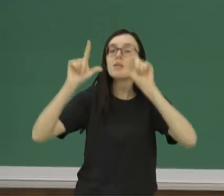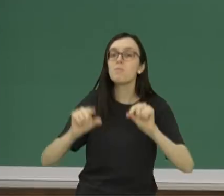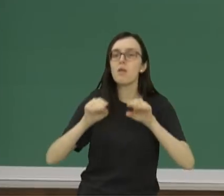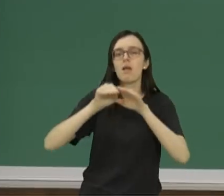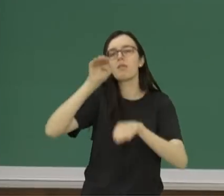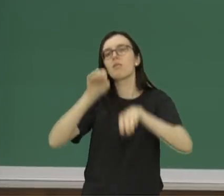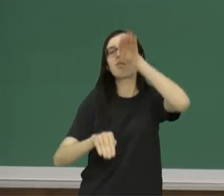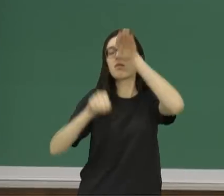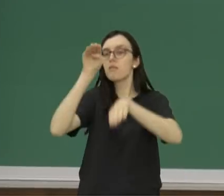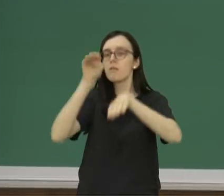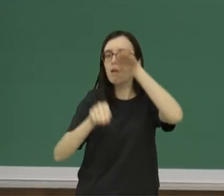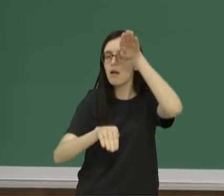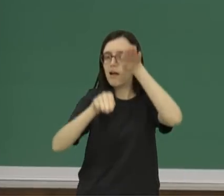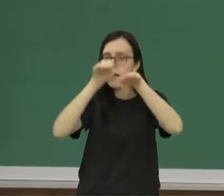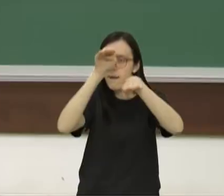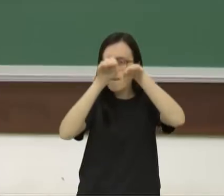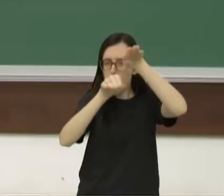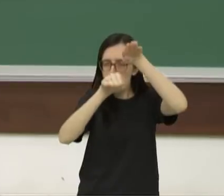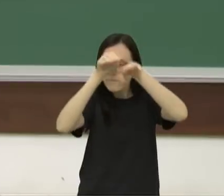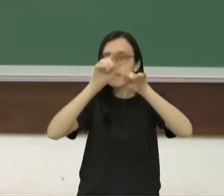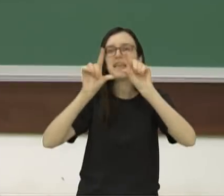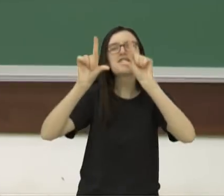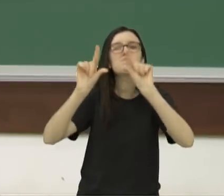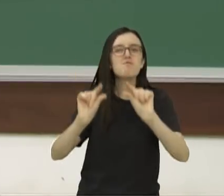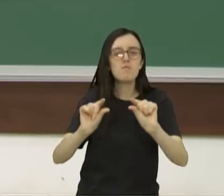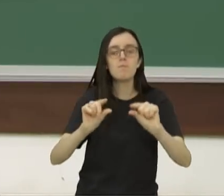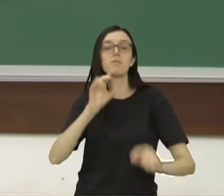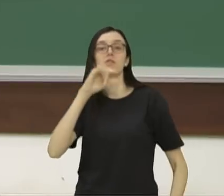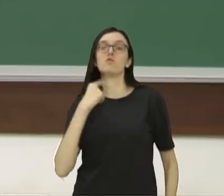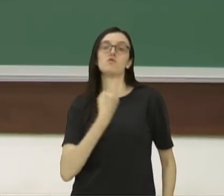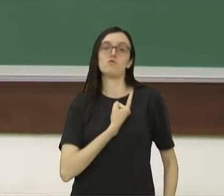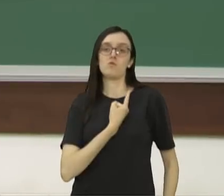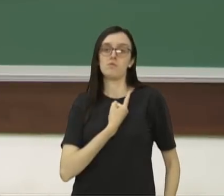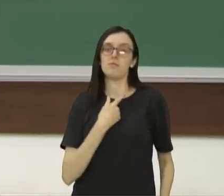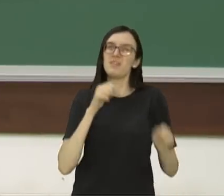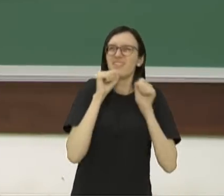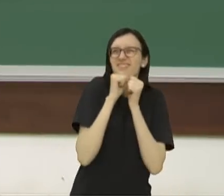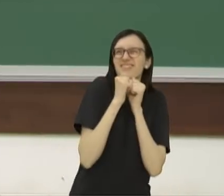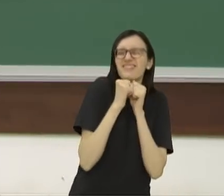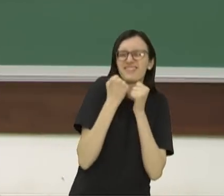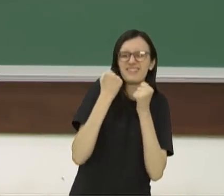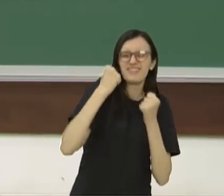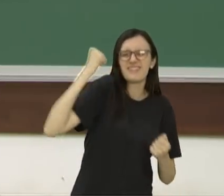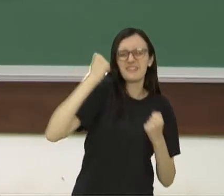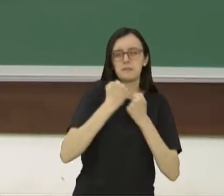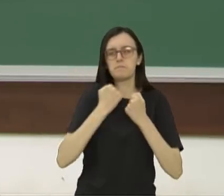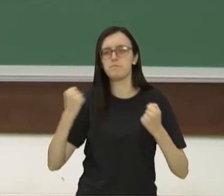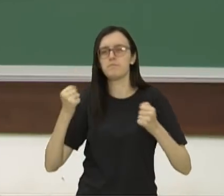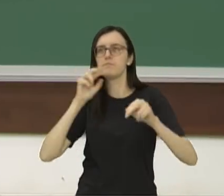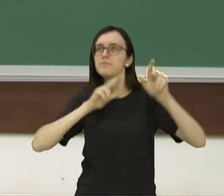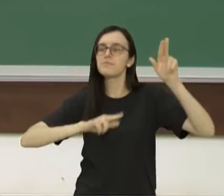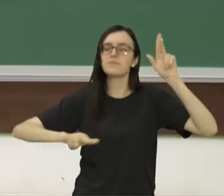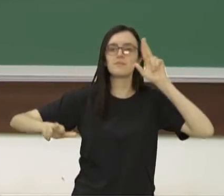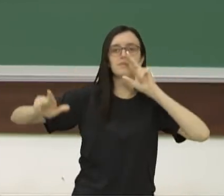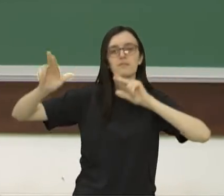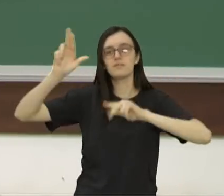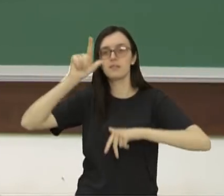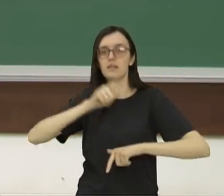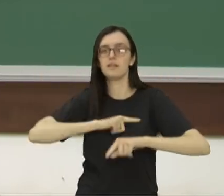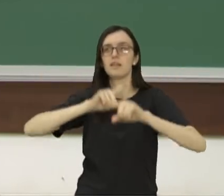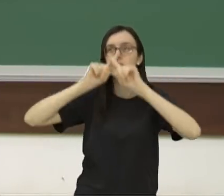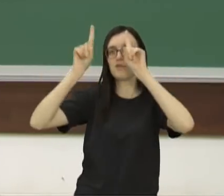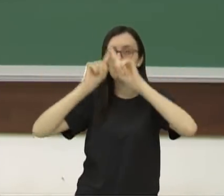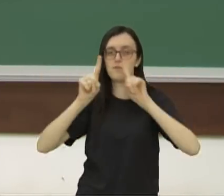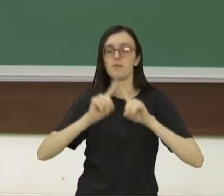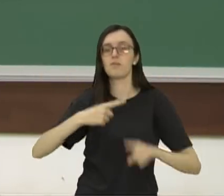desigualdades. Então, se nós temos o nosso território aí bem grande, bem diverso, com várias diferenças entre